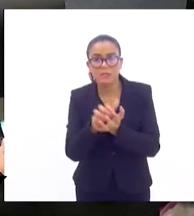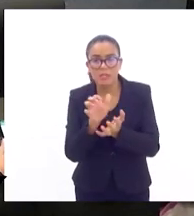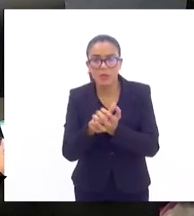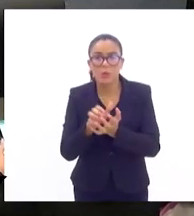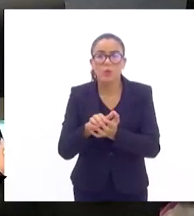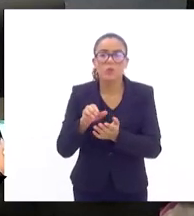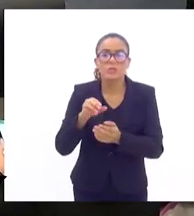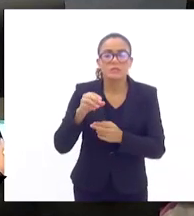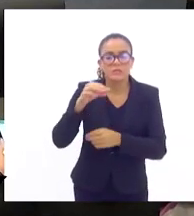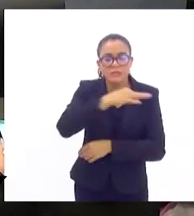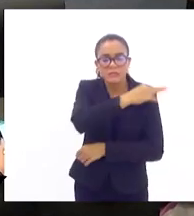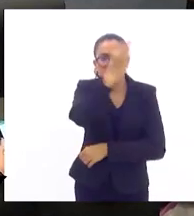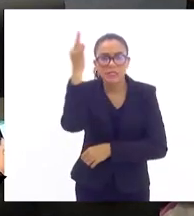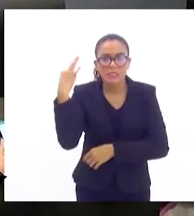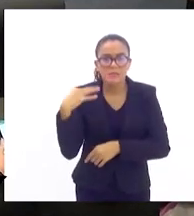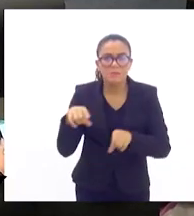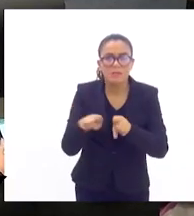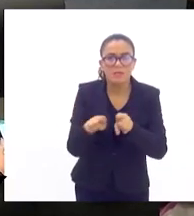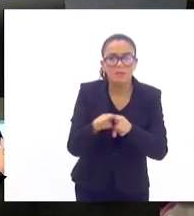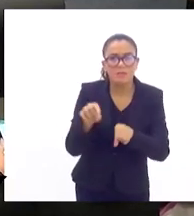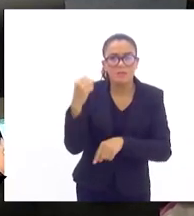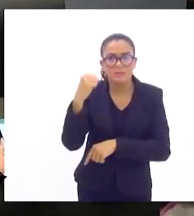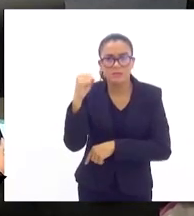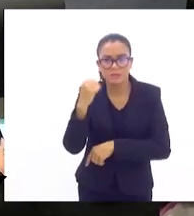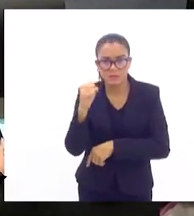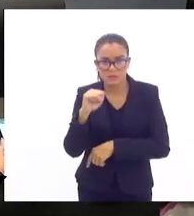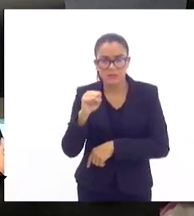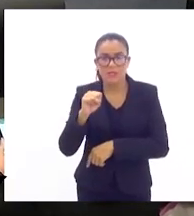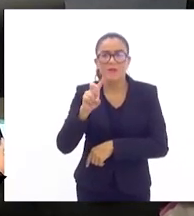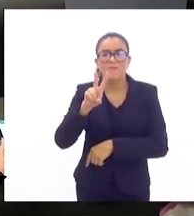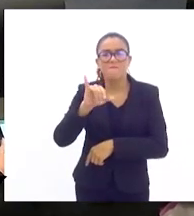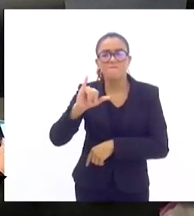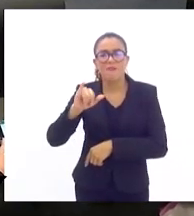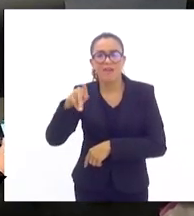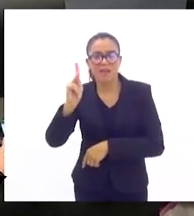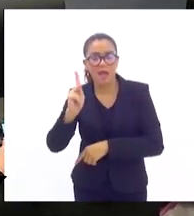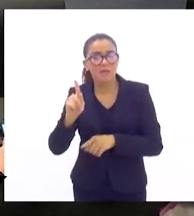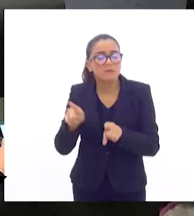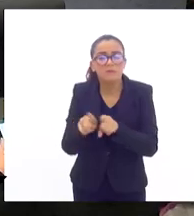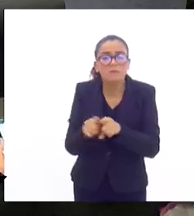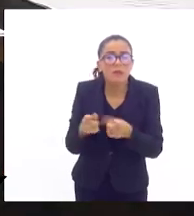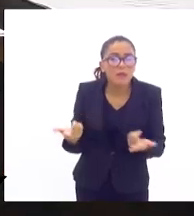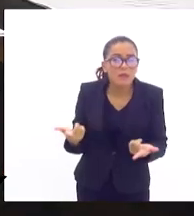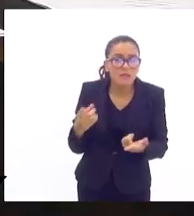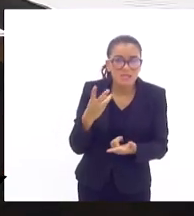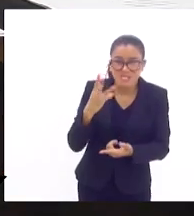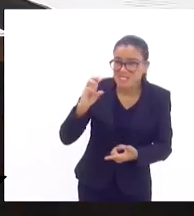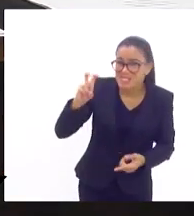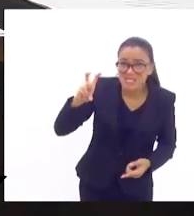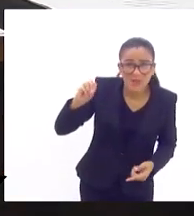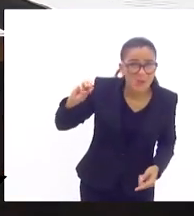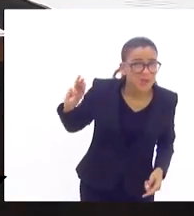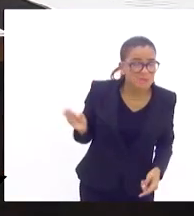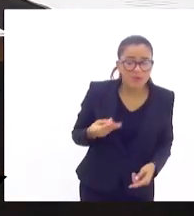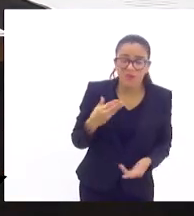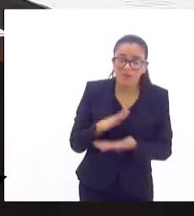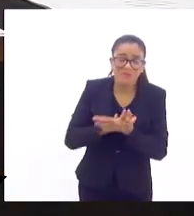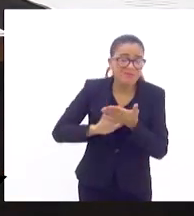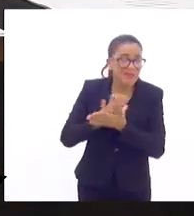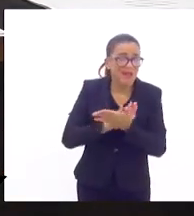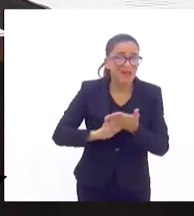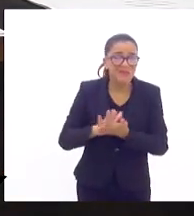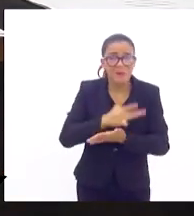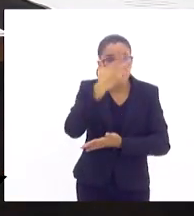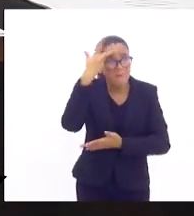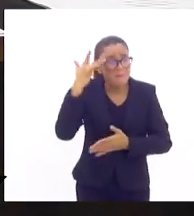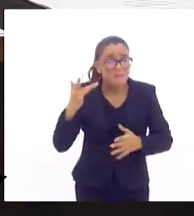Senador Camará, Senador Vasconcelos, Sepetiba, Vila Quente, Vila Militar. Com 50 milhões não vai executar nada. E o povo vai ficar lá míngua,